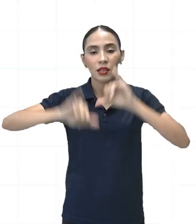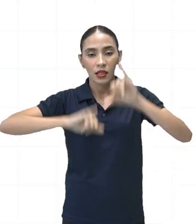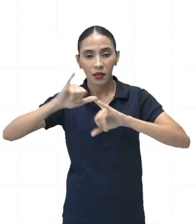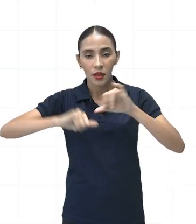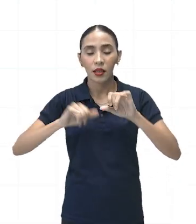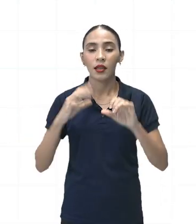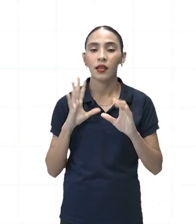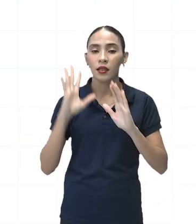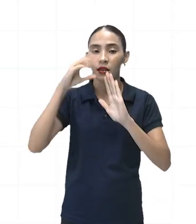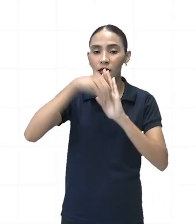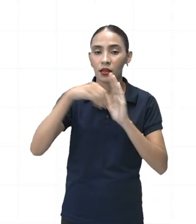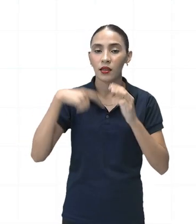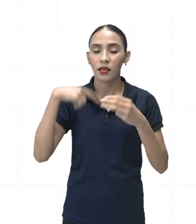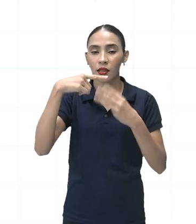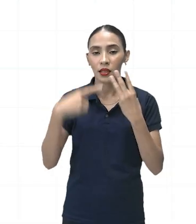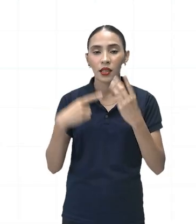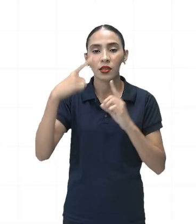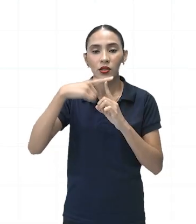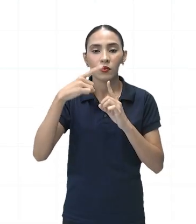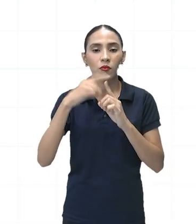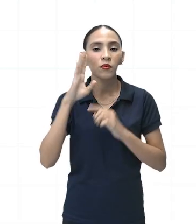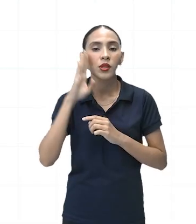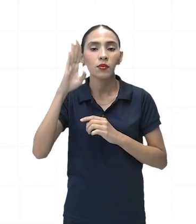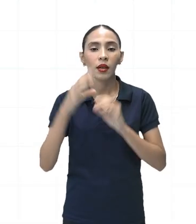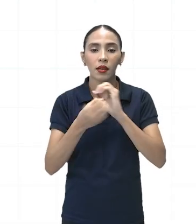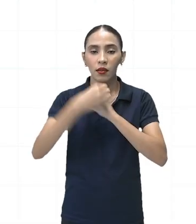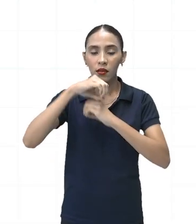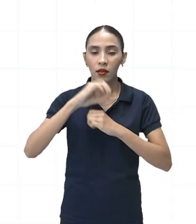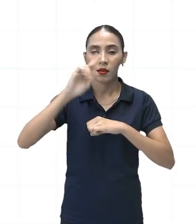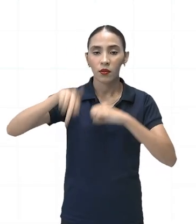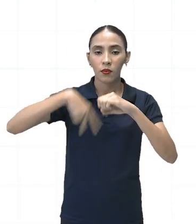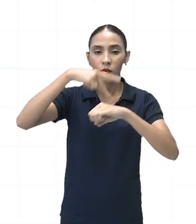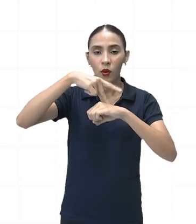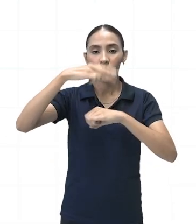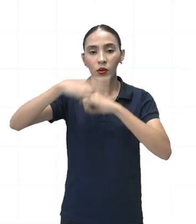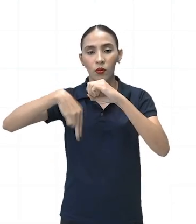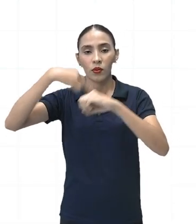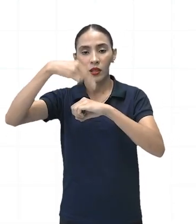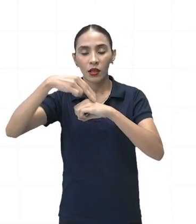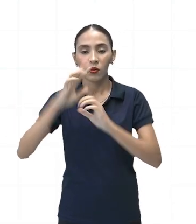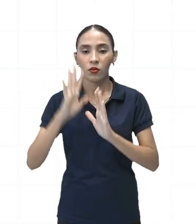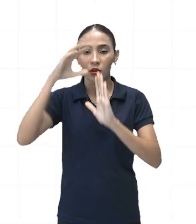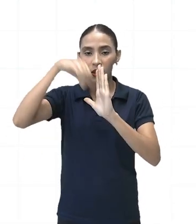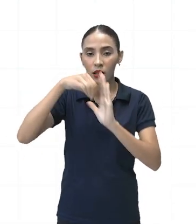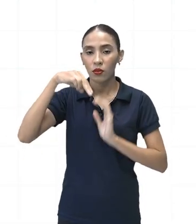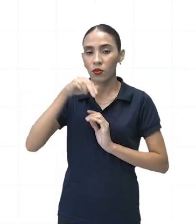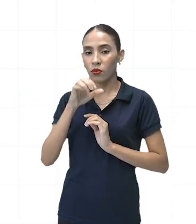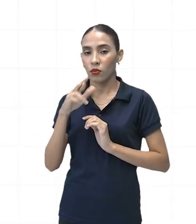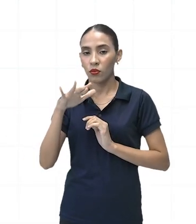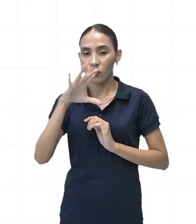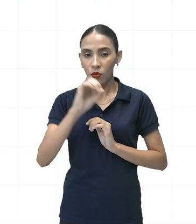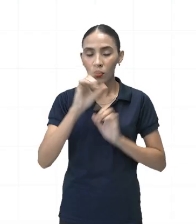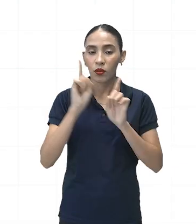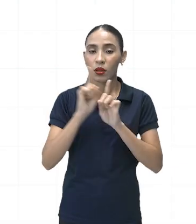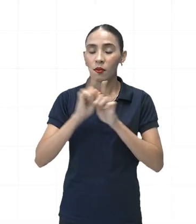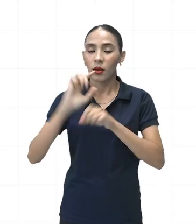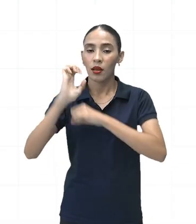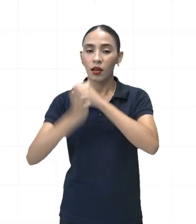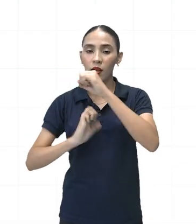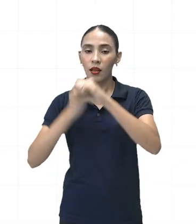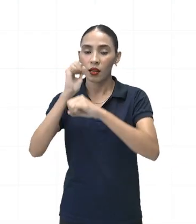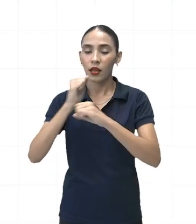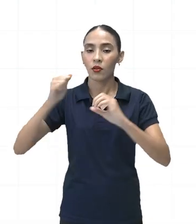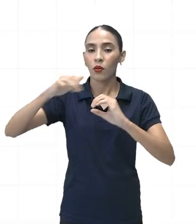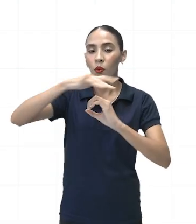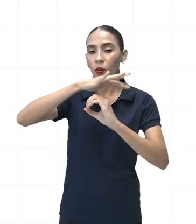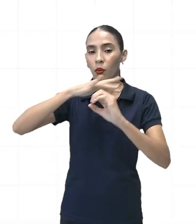é composto por 3 tipos principais de partículas, os prótons e nêutrons localizados no núcleo e os elétrons que orbitam